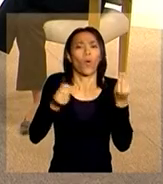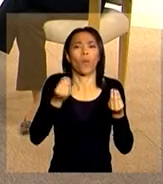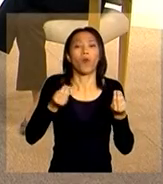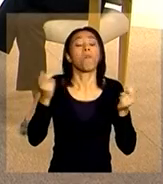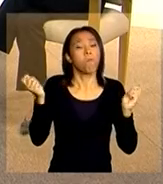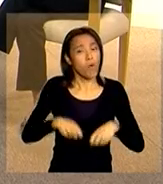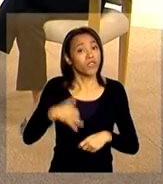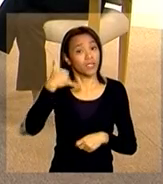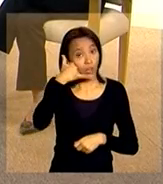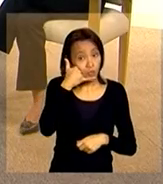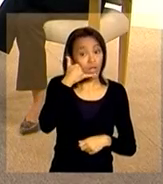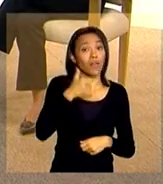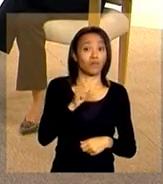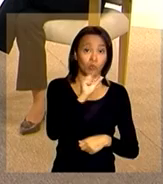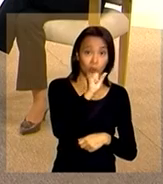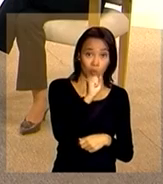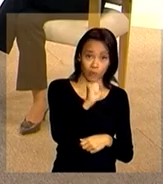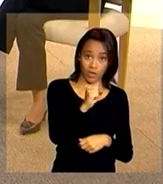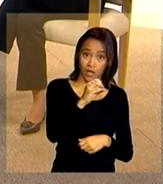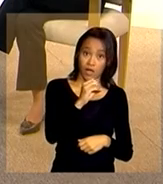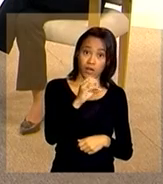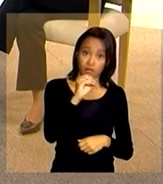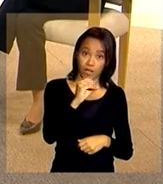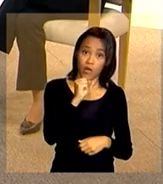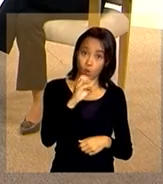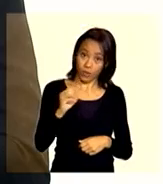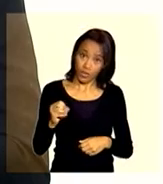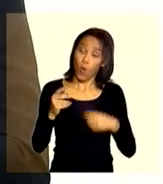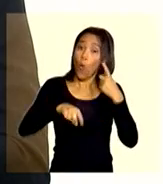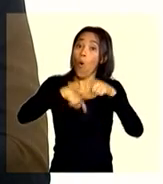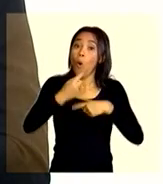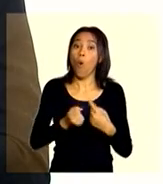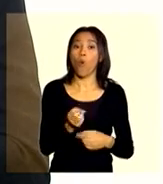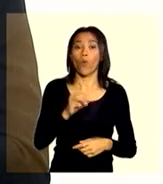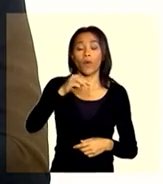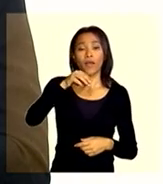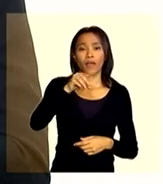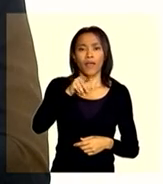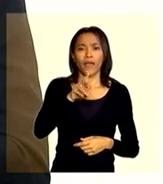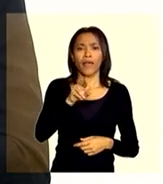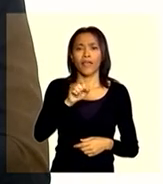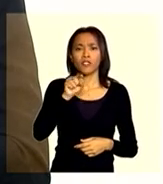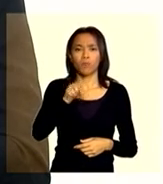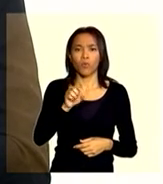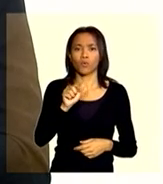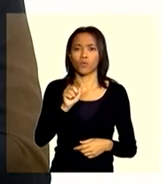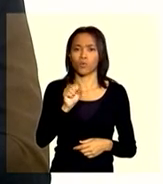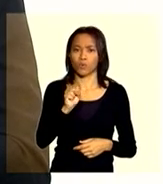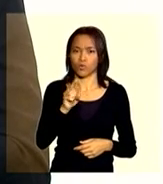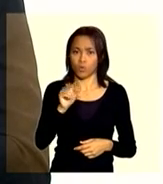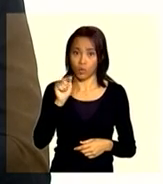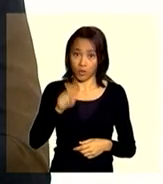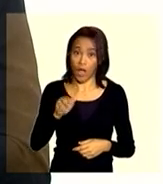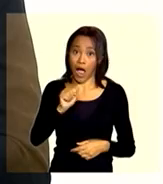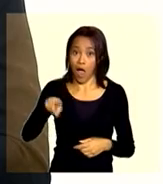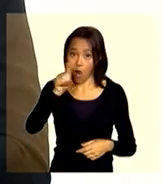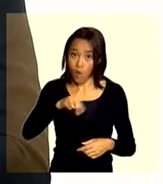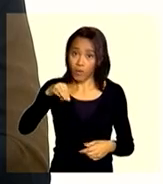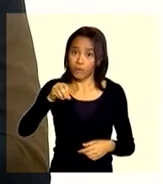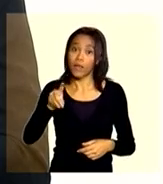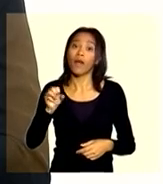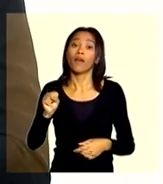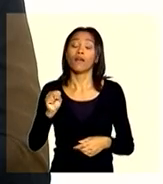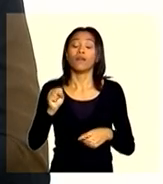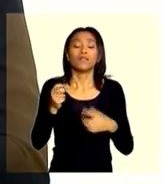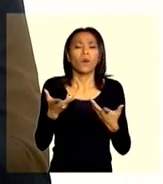com 0800 também ou mandar um e-mail pra rede psas @md s.gov.br no início do ano nós mandamos um